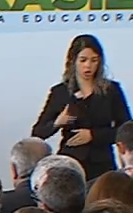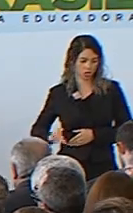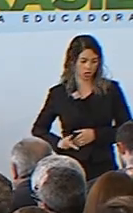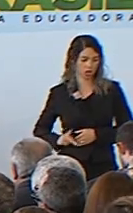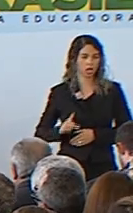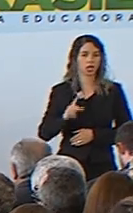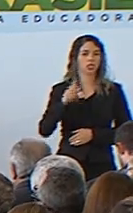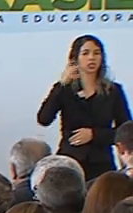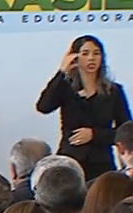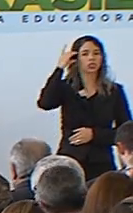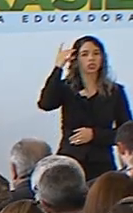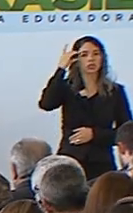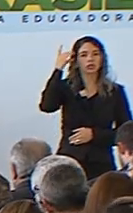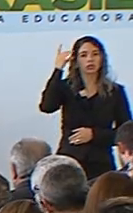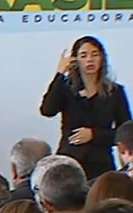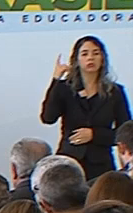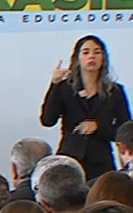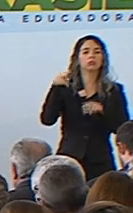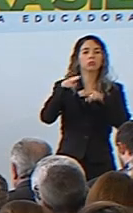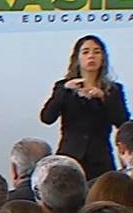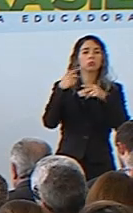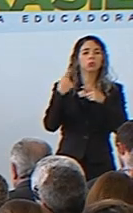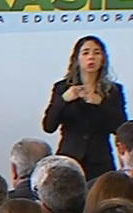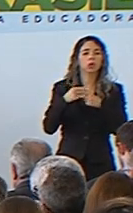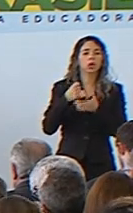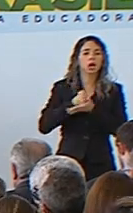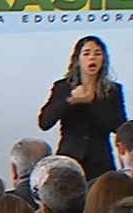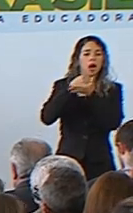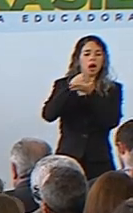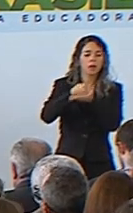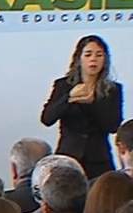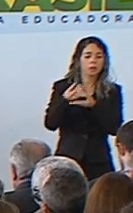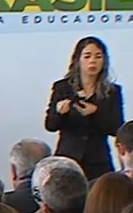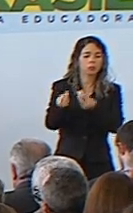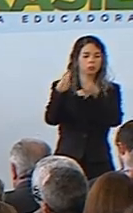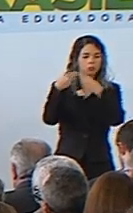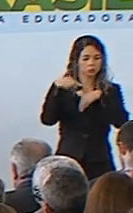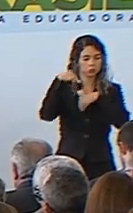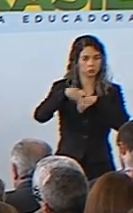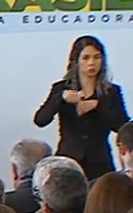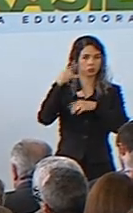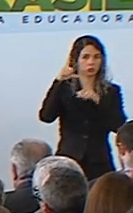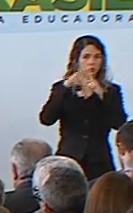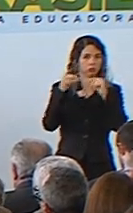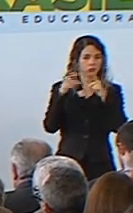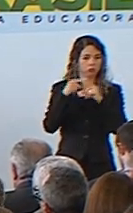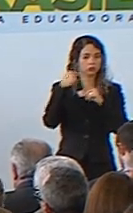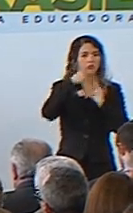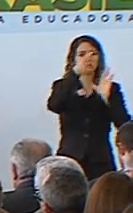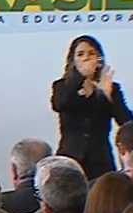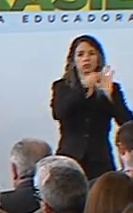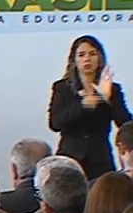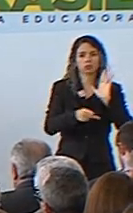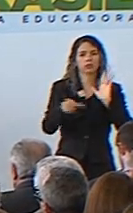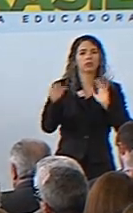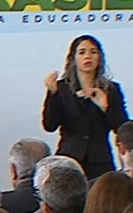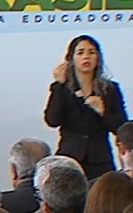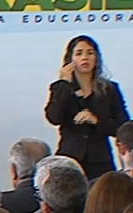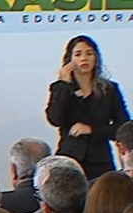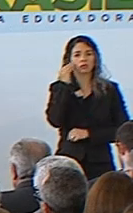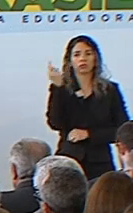dilb rusé por todo o apoio que deu a Brasília nesse projeto inclusive pela